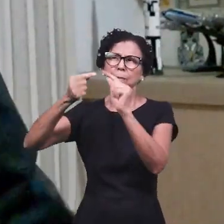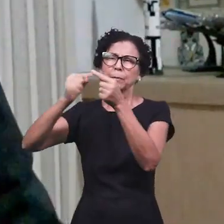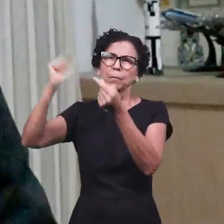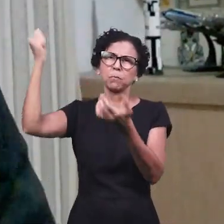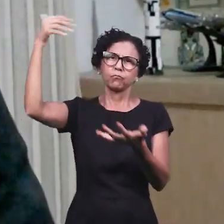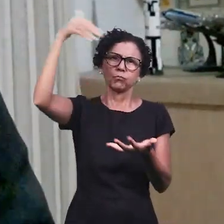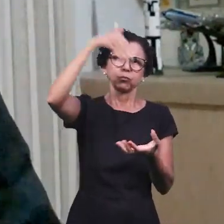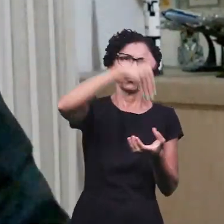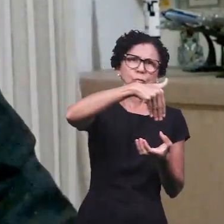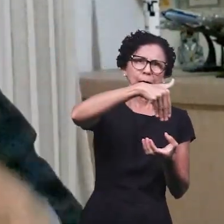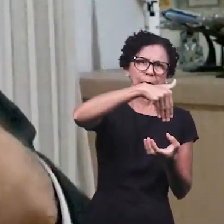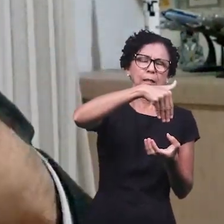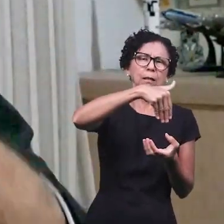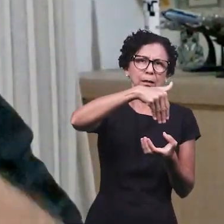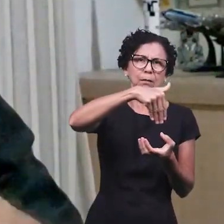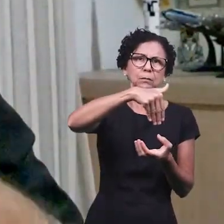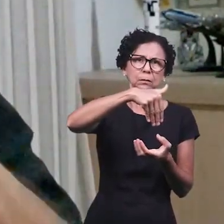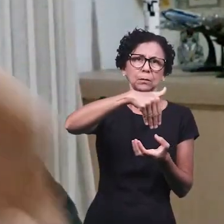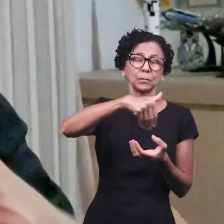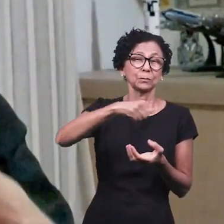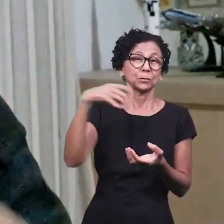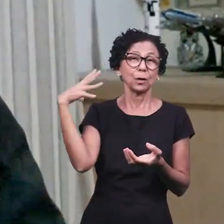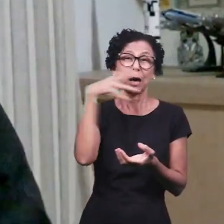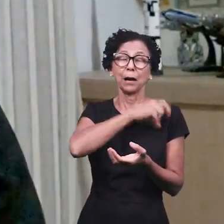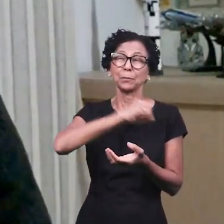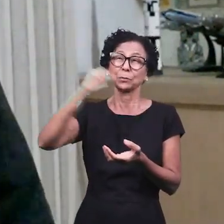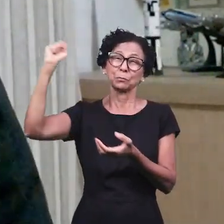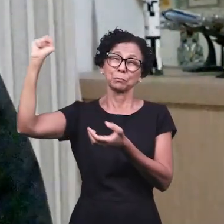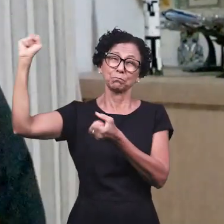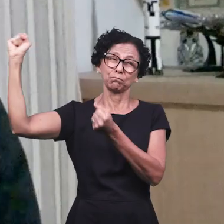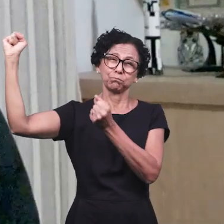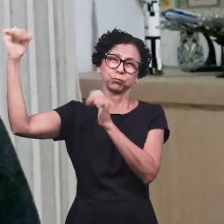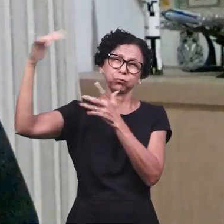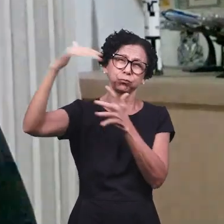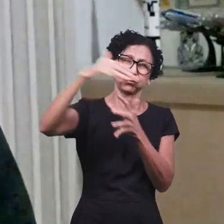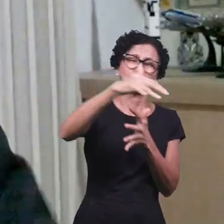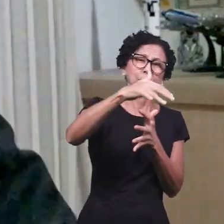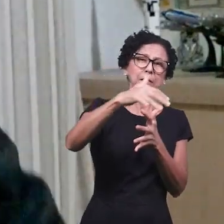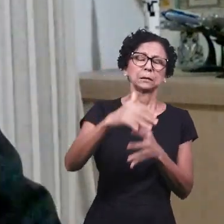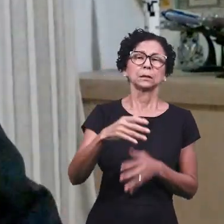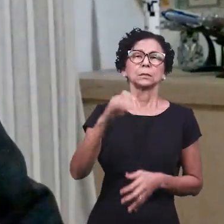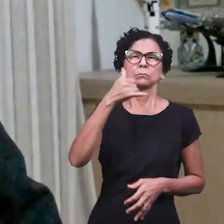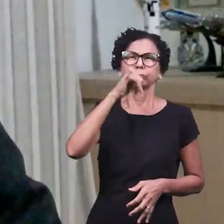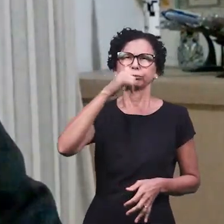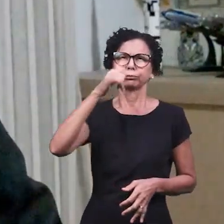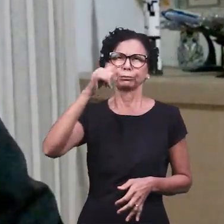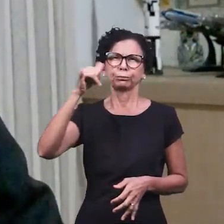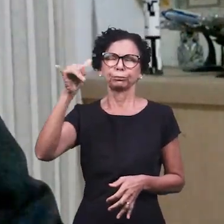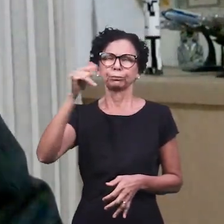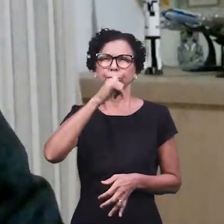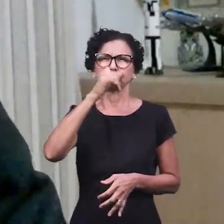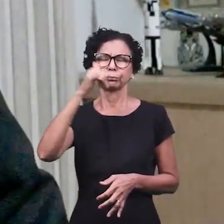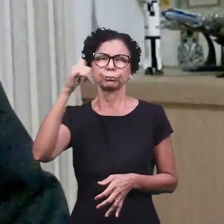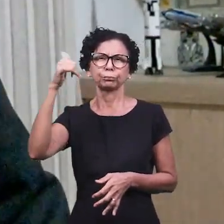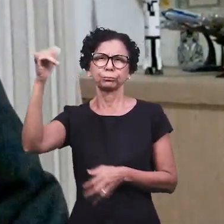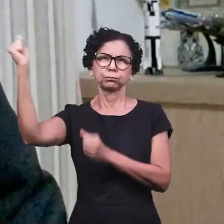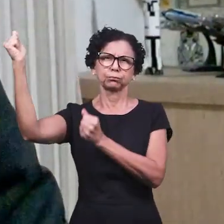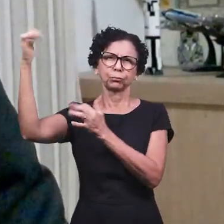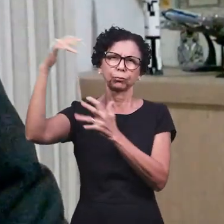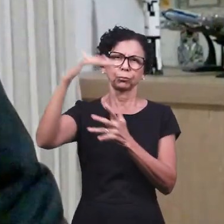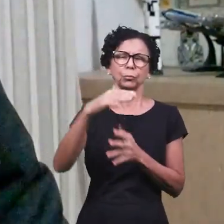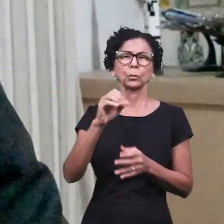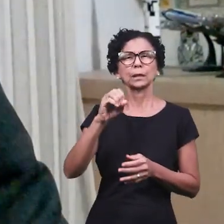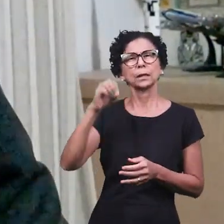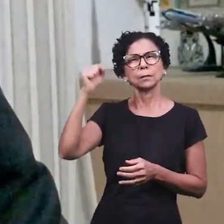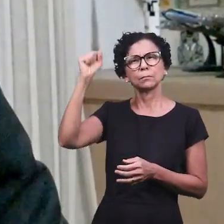velocidade. Isso quer dizer que elas têm muita energia, porque a energia é a massa da partícula vezes a